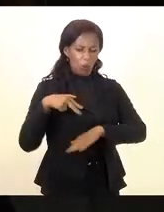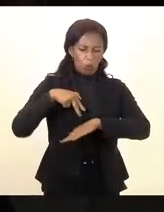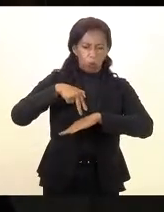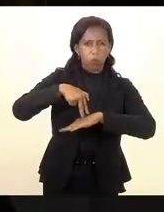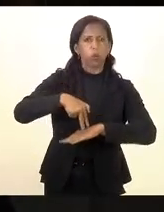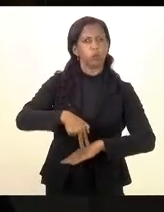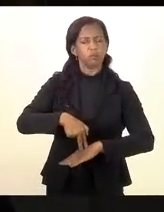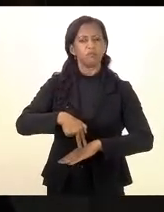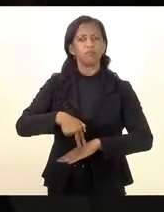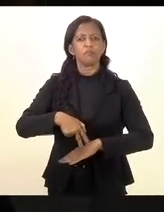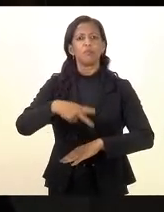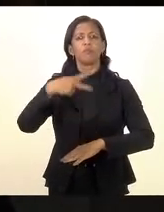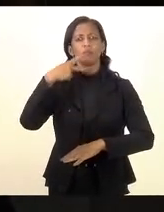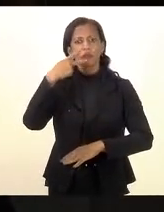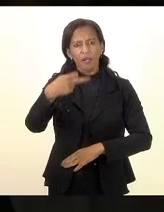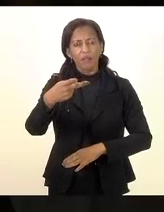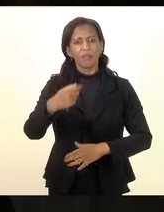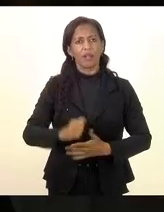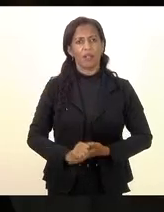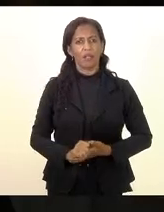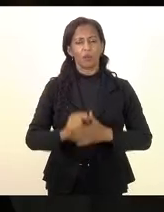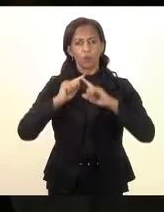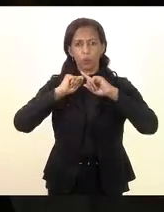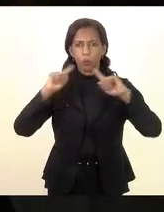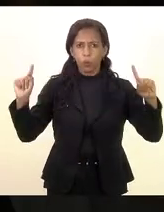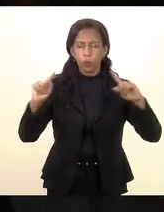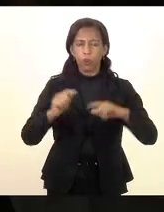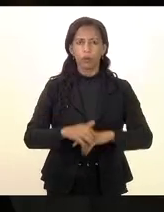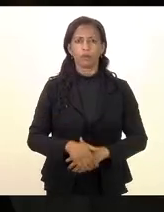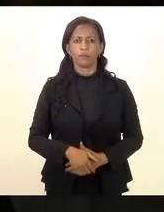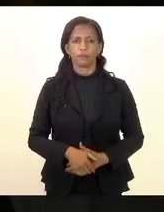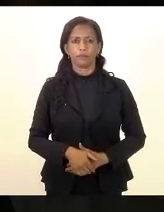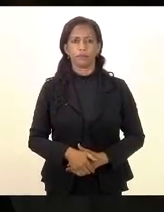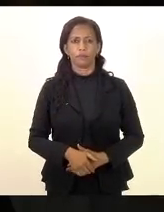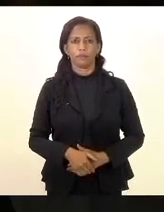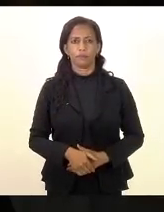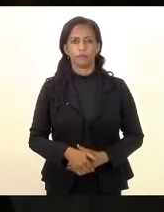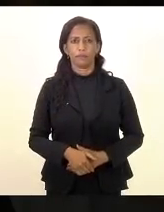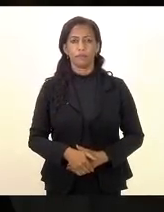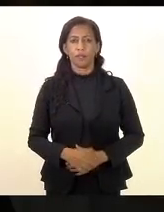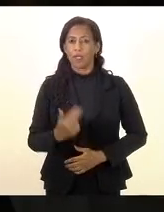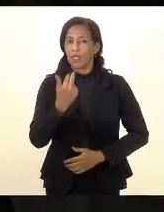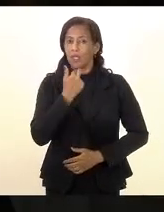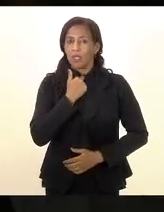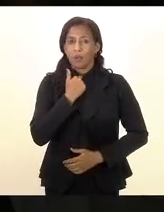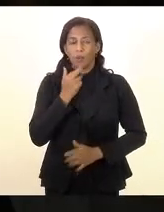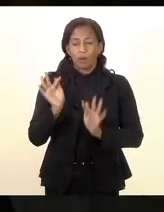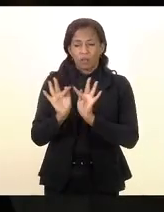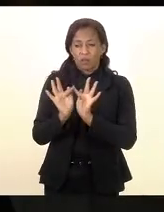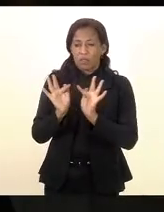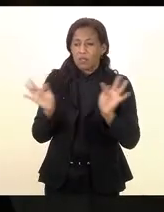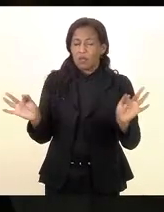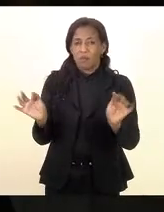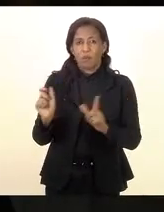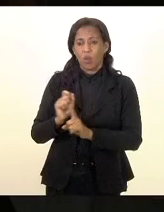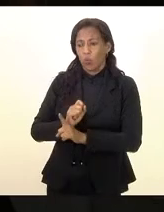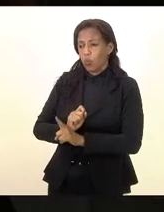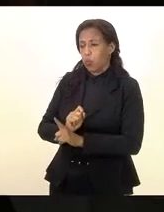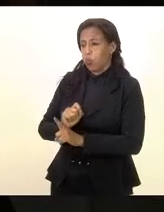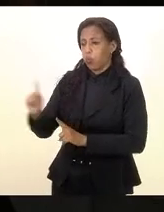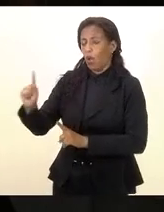independência para fazer esse tipo de denúncia que não basta simplesmente afastar o secretário